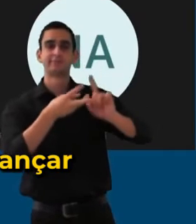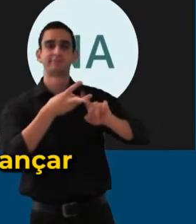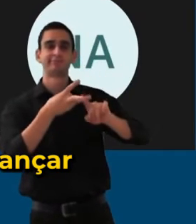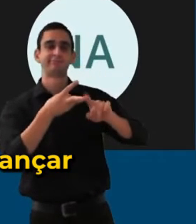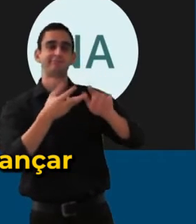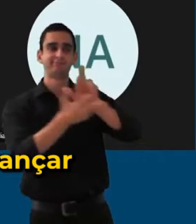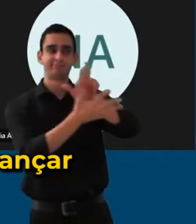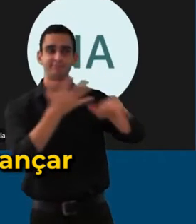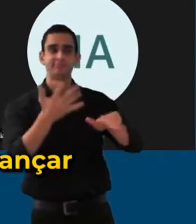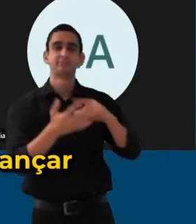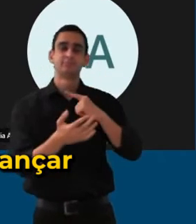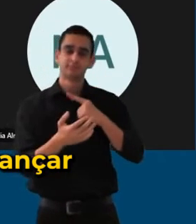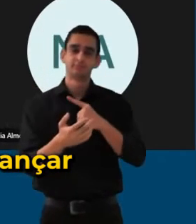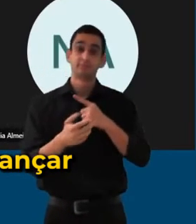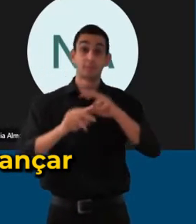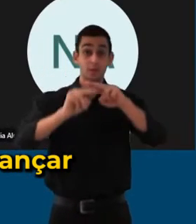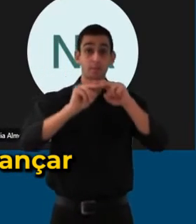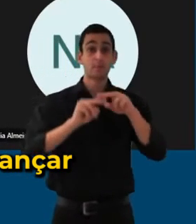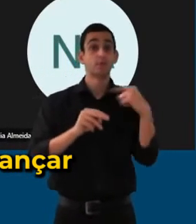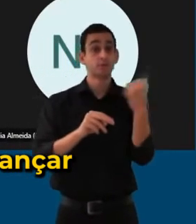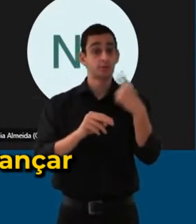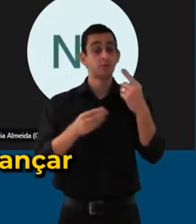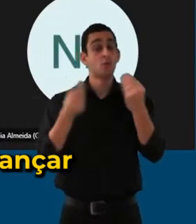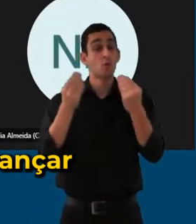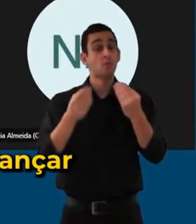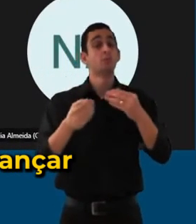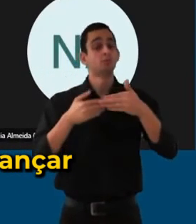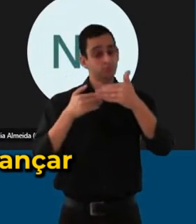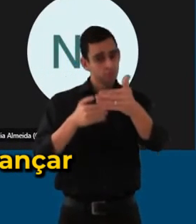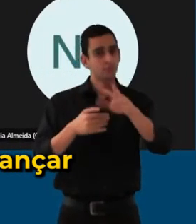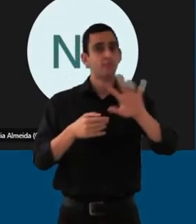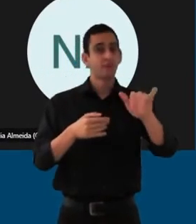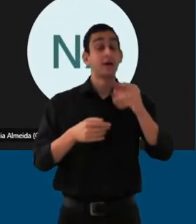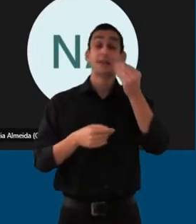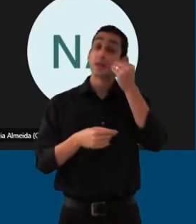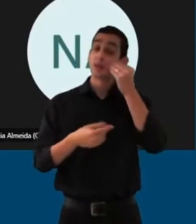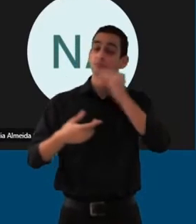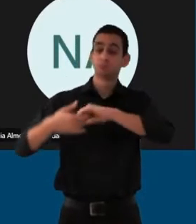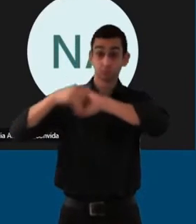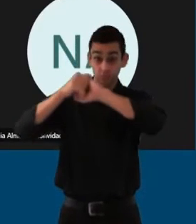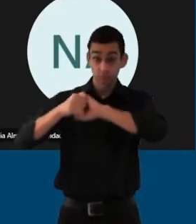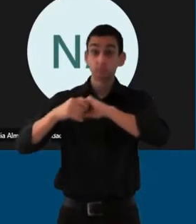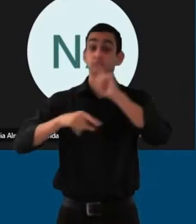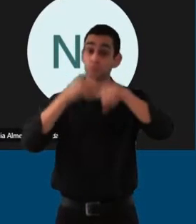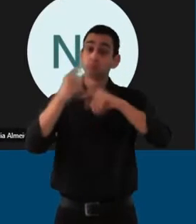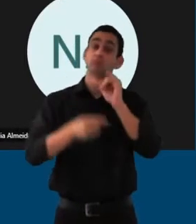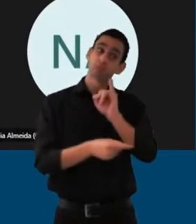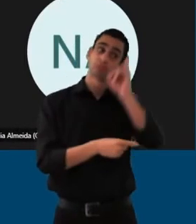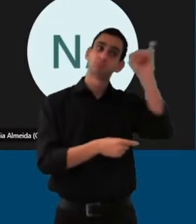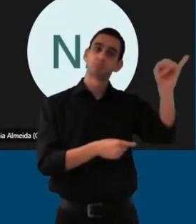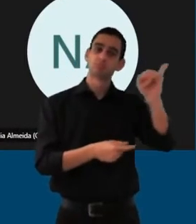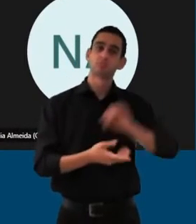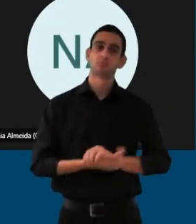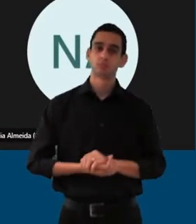Então, assim, a nossa ideia aqui é a gente avançar para tentar resolver essa questão.